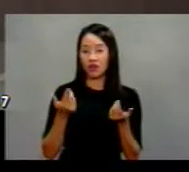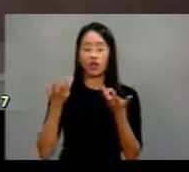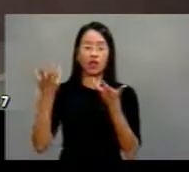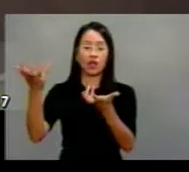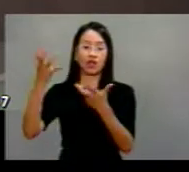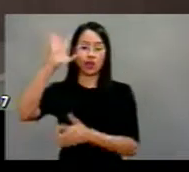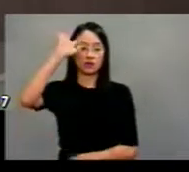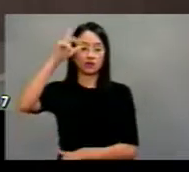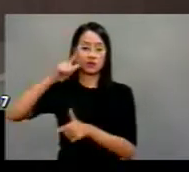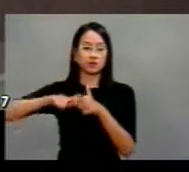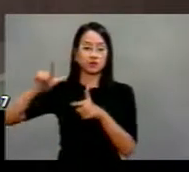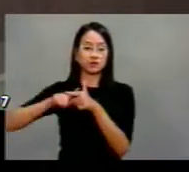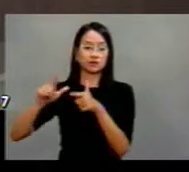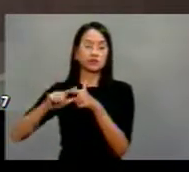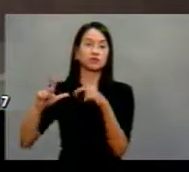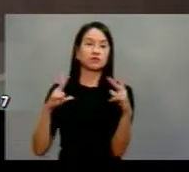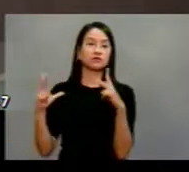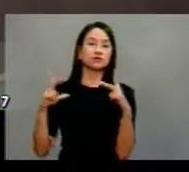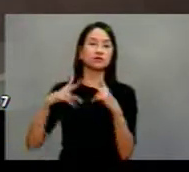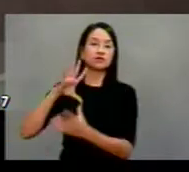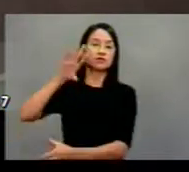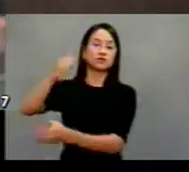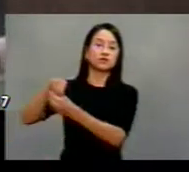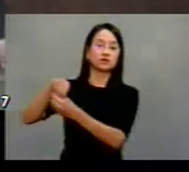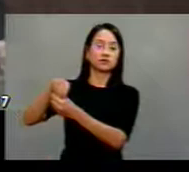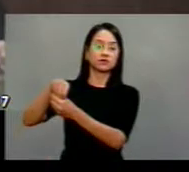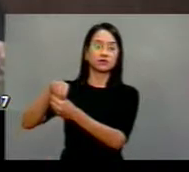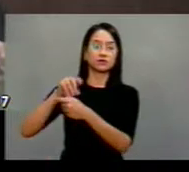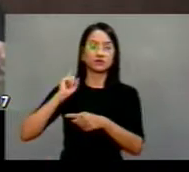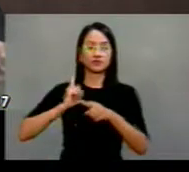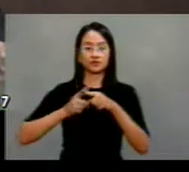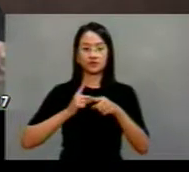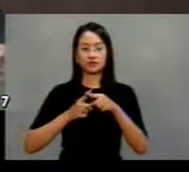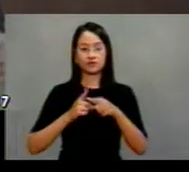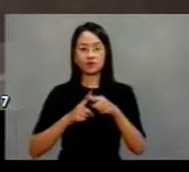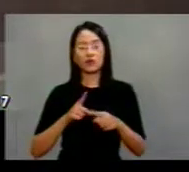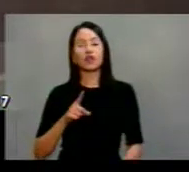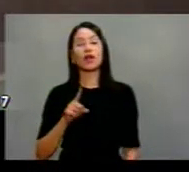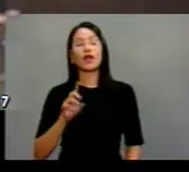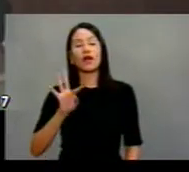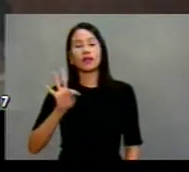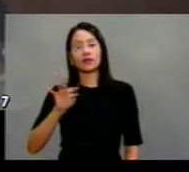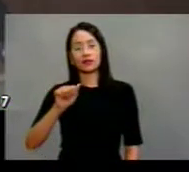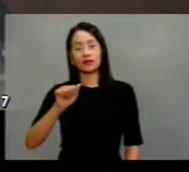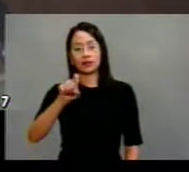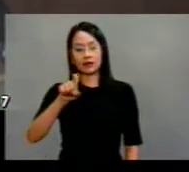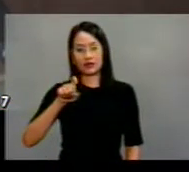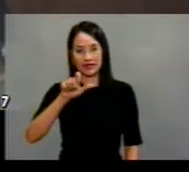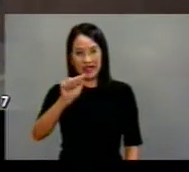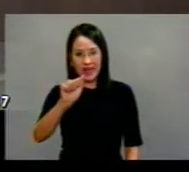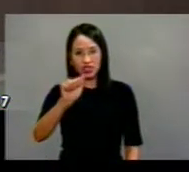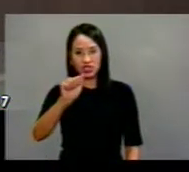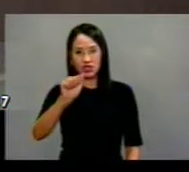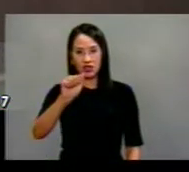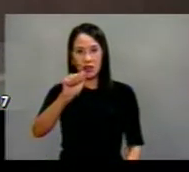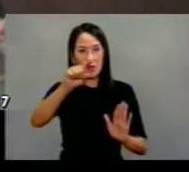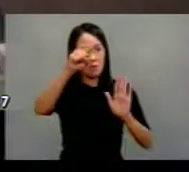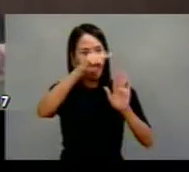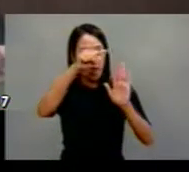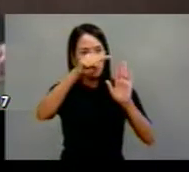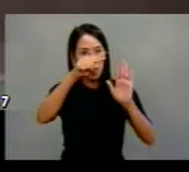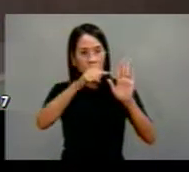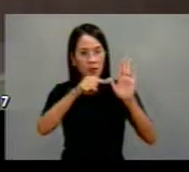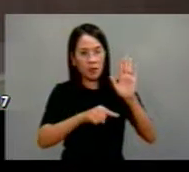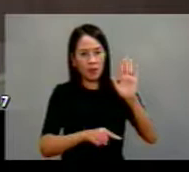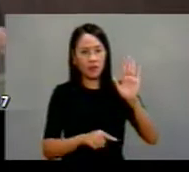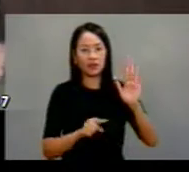deputado, ampliando a taxa de espoliação e de exploração. Quem entende um pouquinho de economia, gosta de economia, sabe o que é